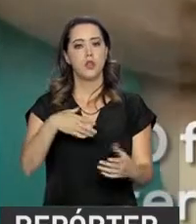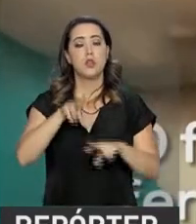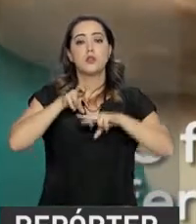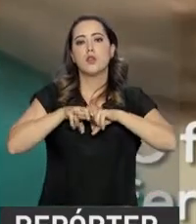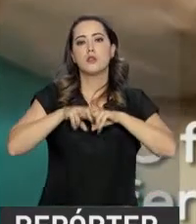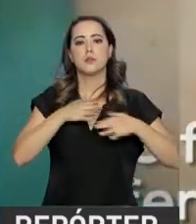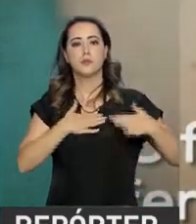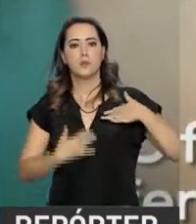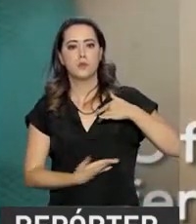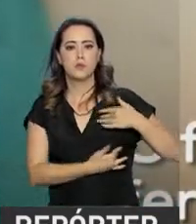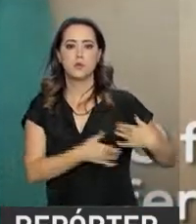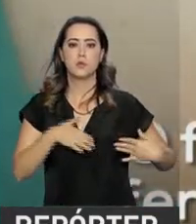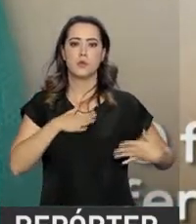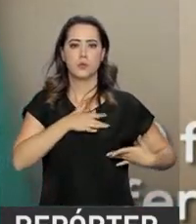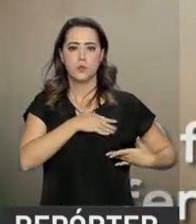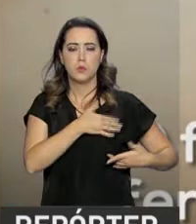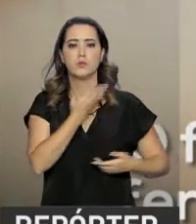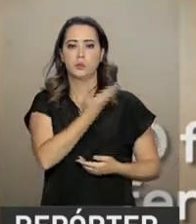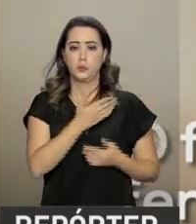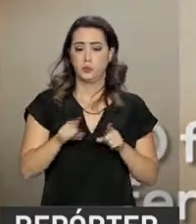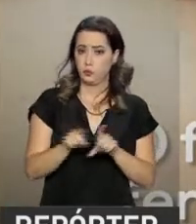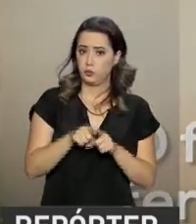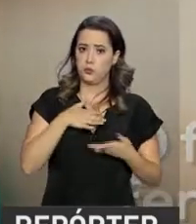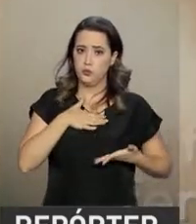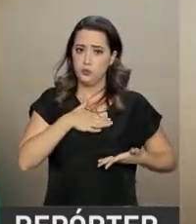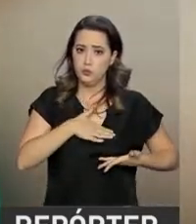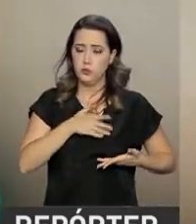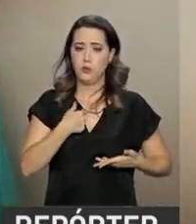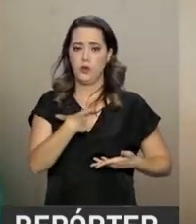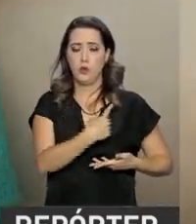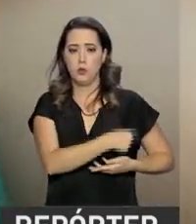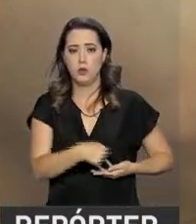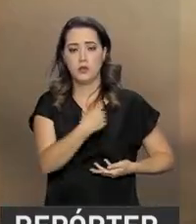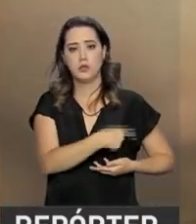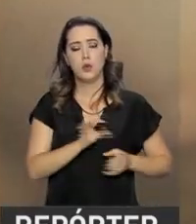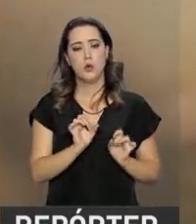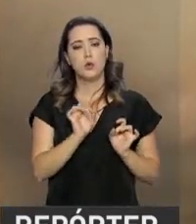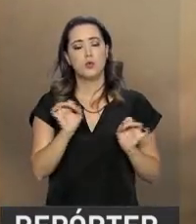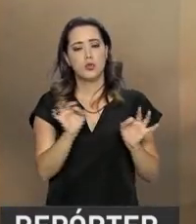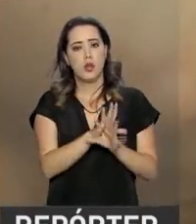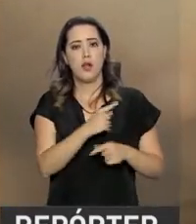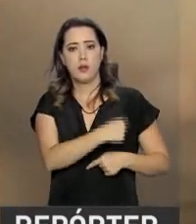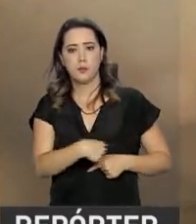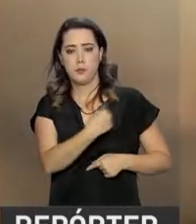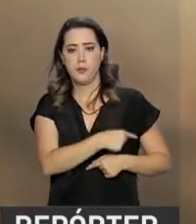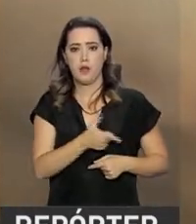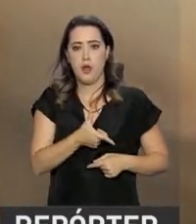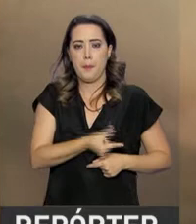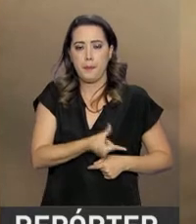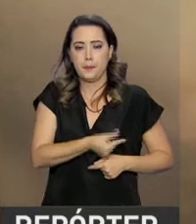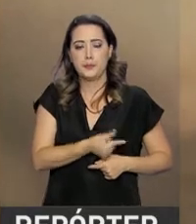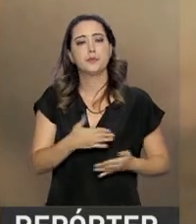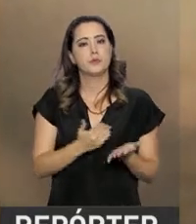sentada, massageie os seios com as pontas dos dedos. Firme os dedos na linha onde acaba a auréola. Aperte o polegar